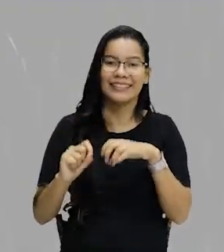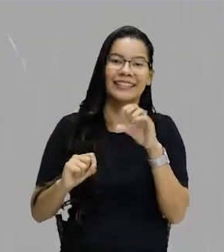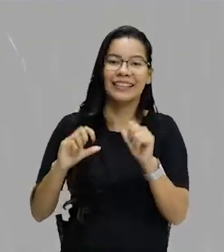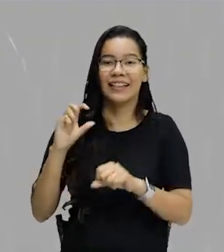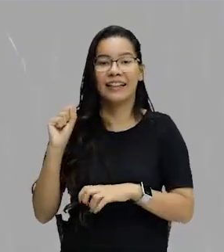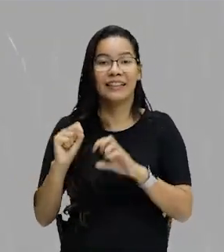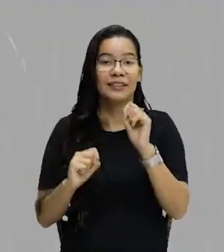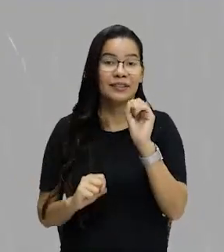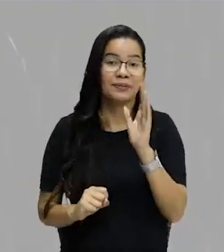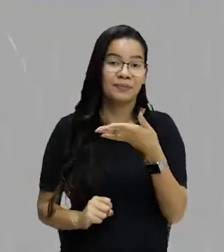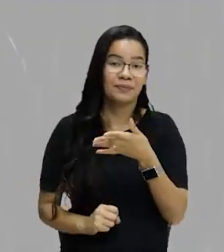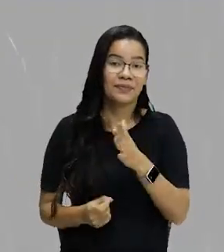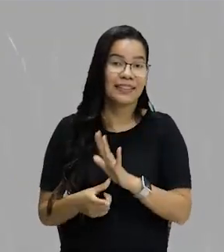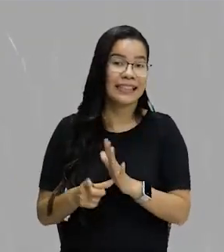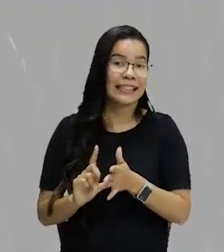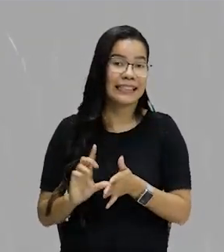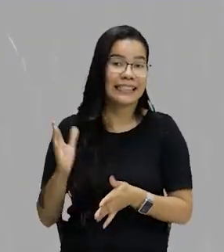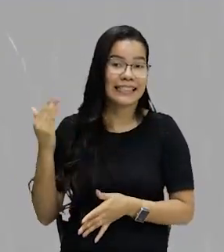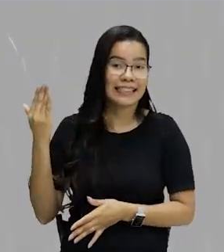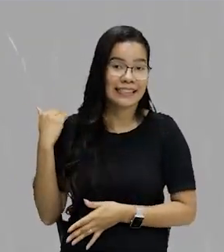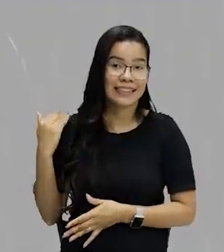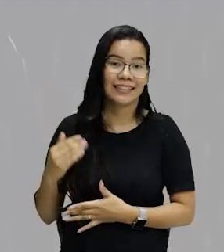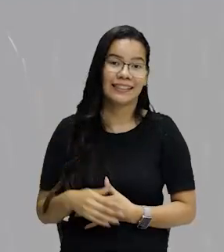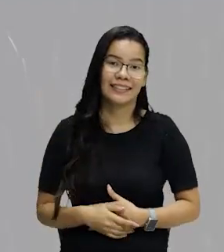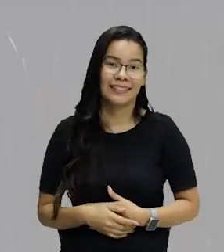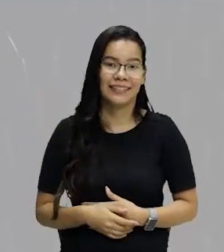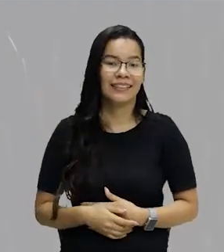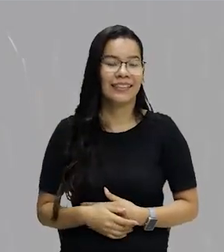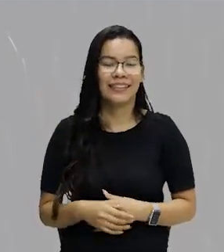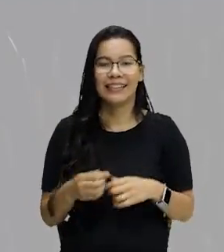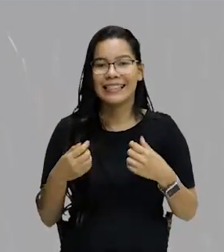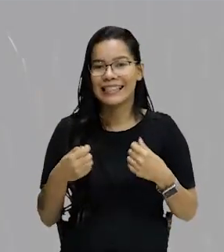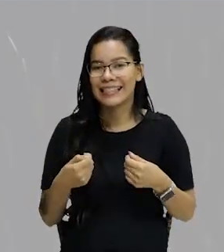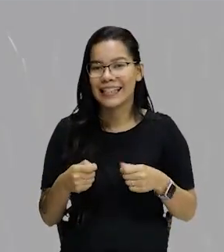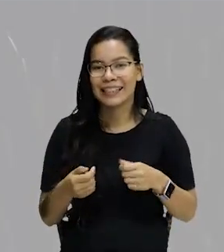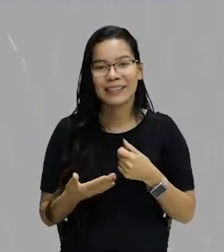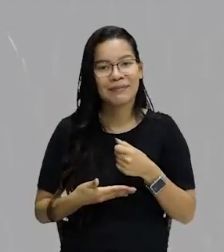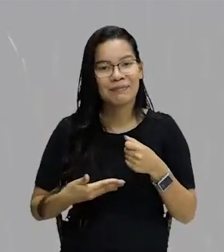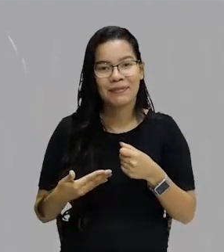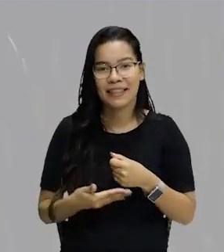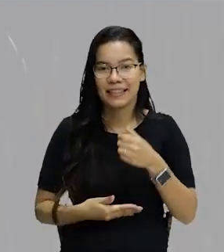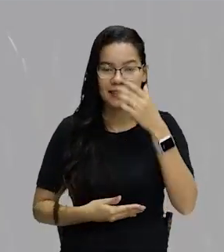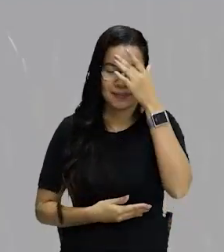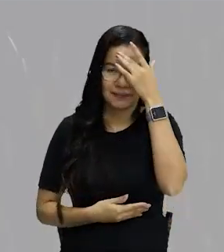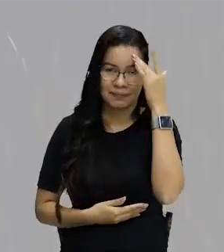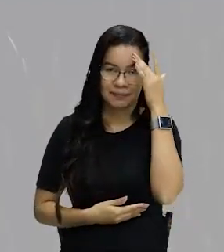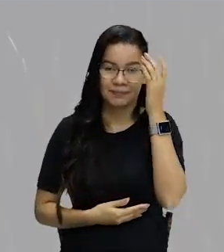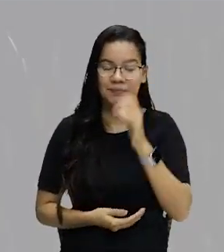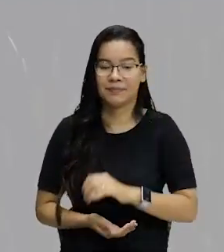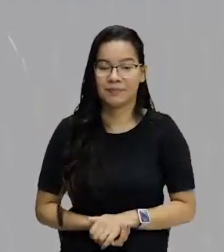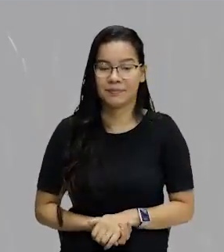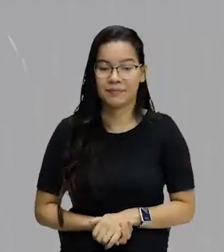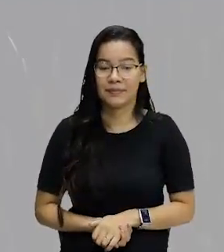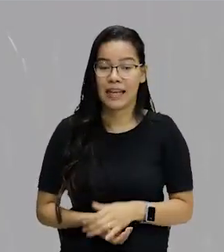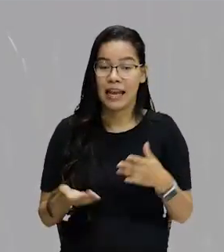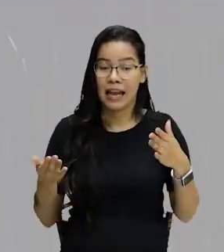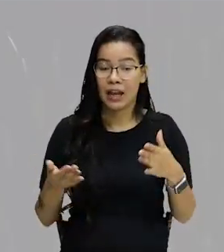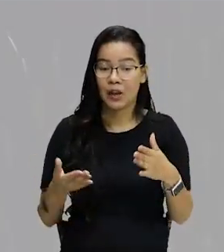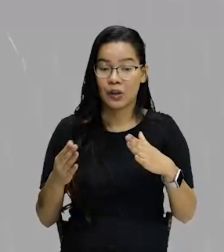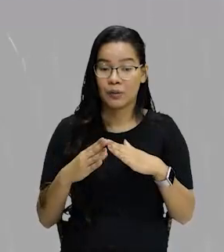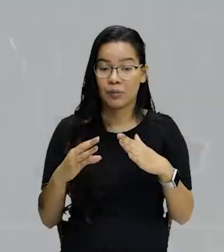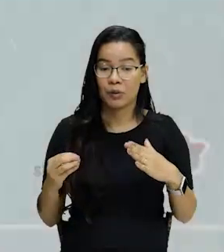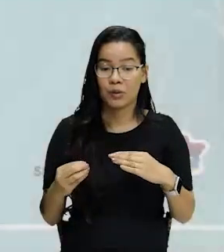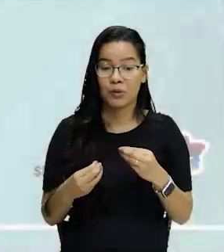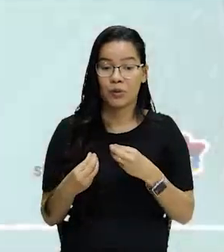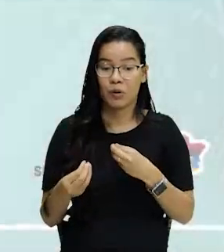desde a antiguidade, necessidade básica do indivíduo. Tá certo? Agora a modalidade